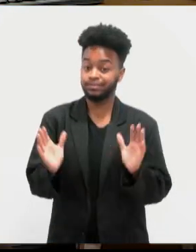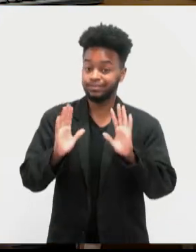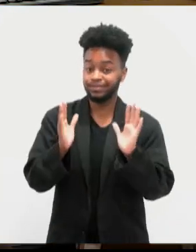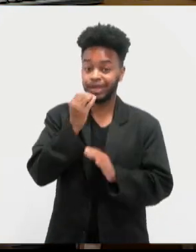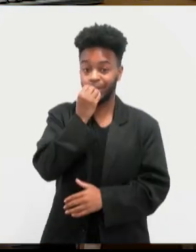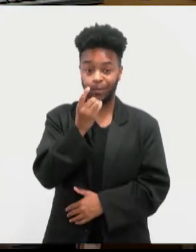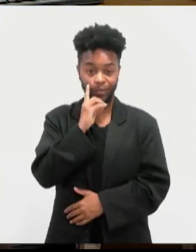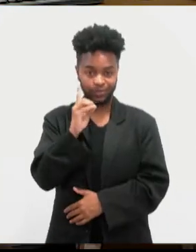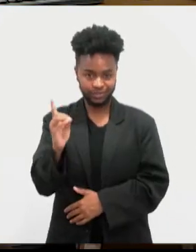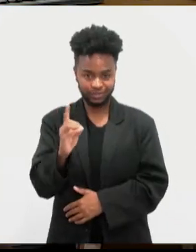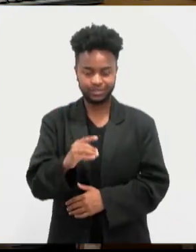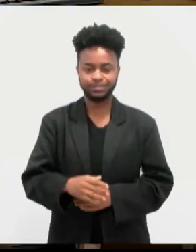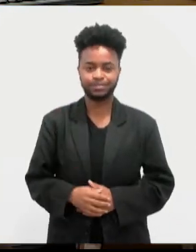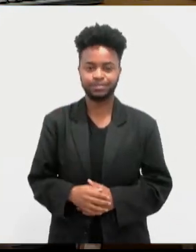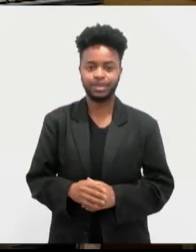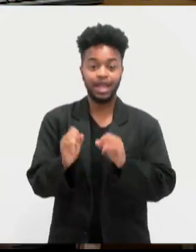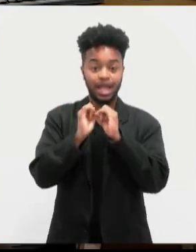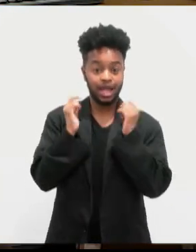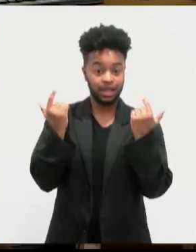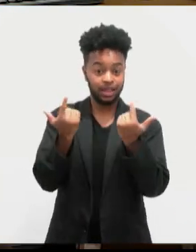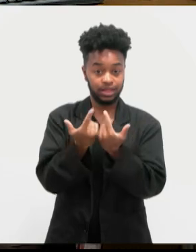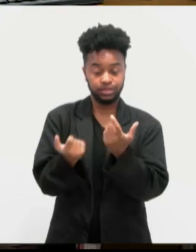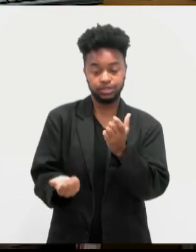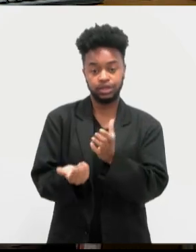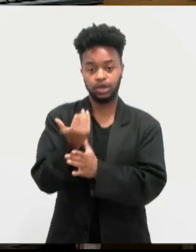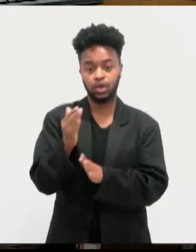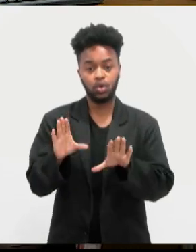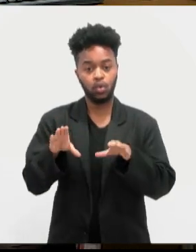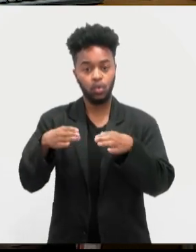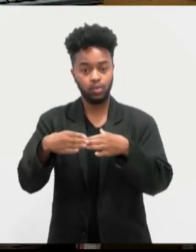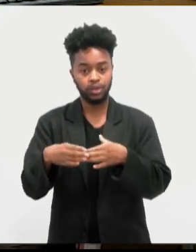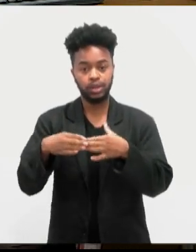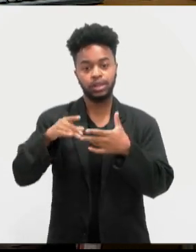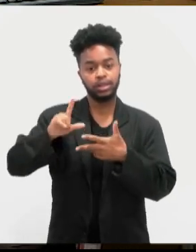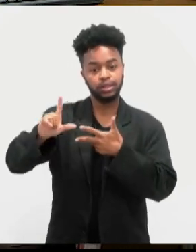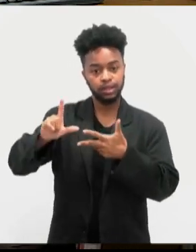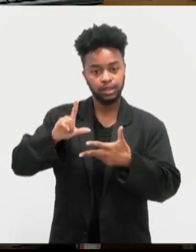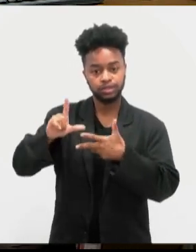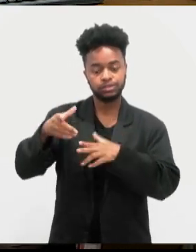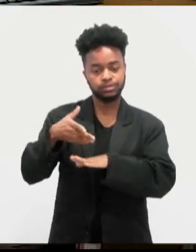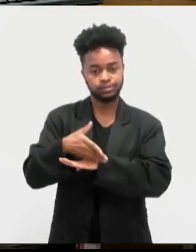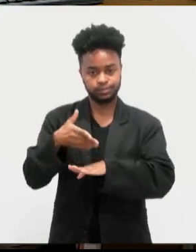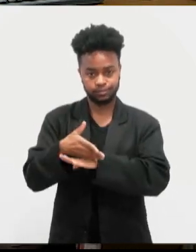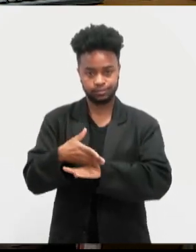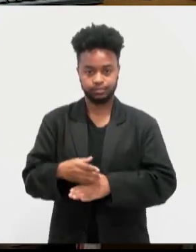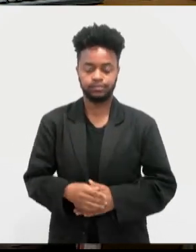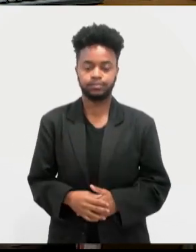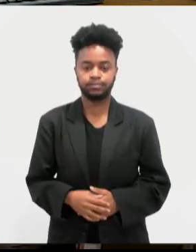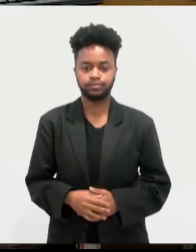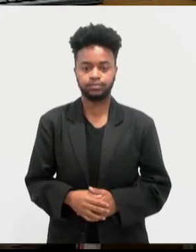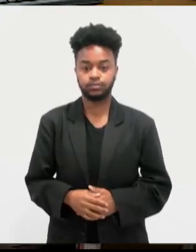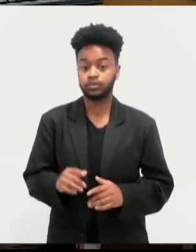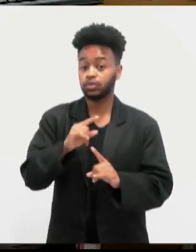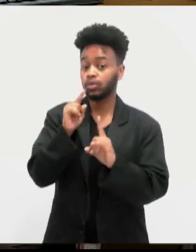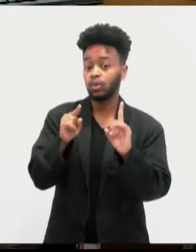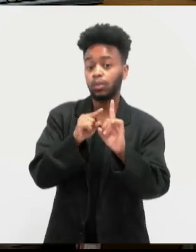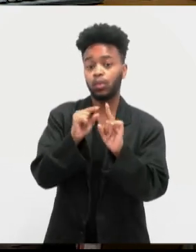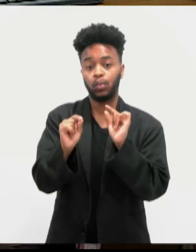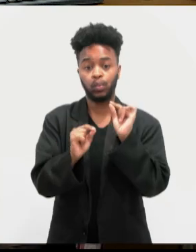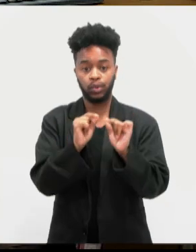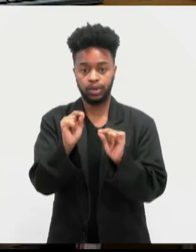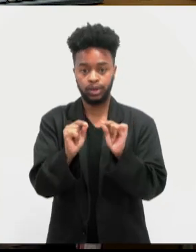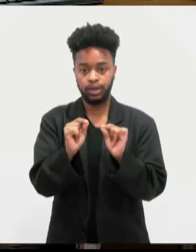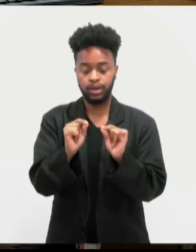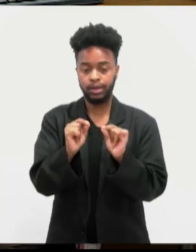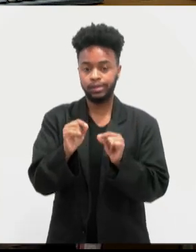Bom dia. A Alerj vai instalar a Comissão de Legislação Participativa. O objetivo é dar